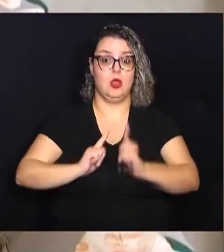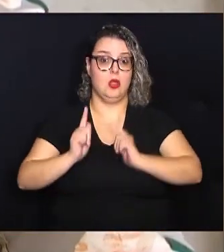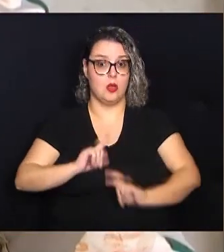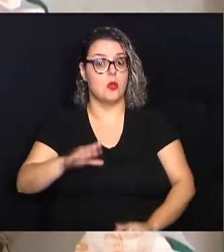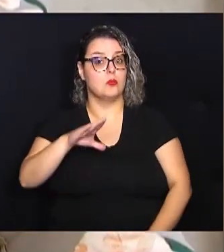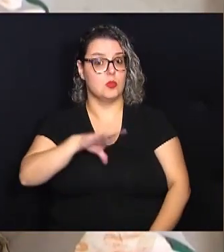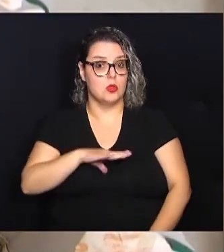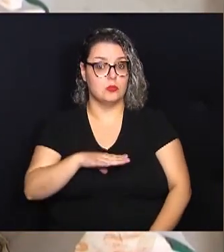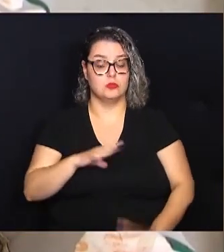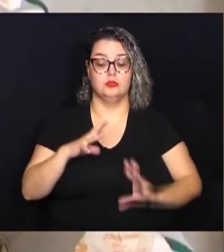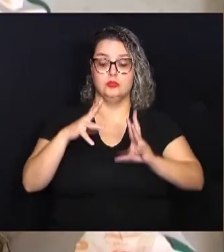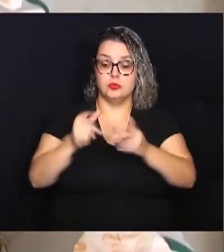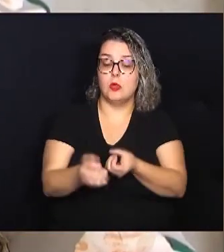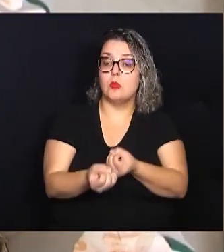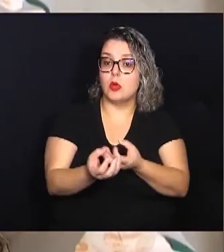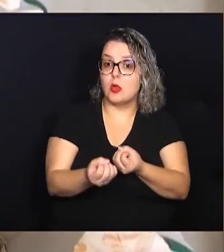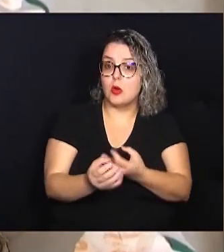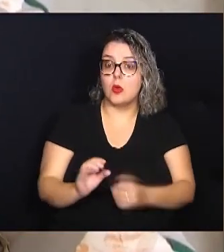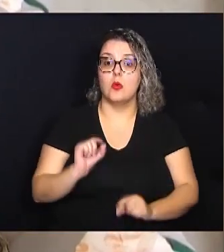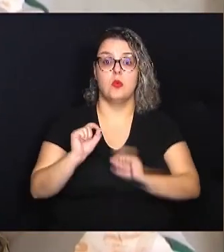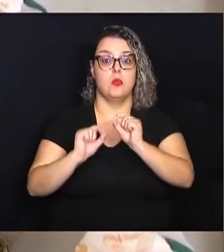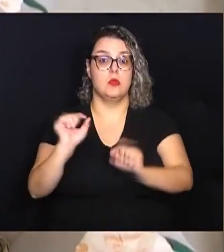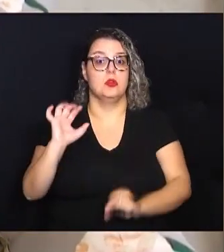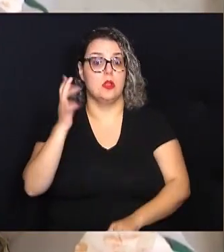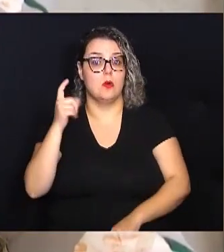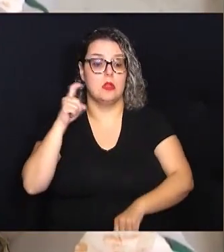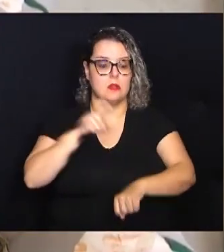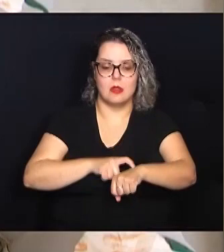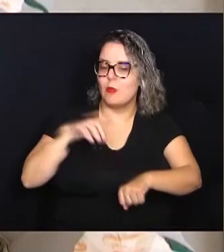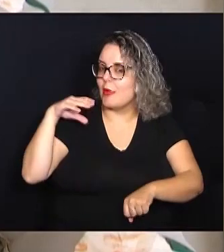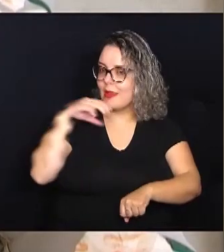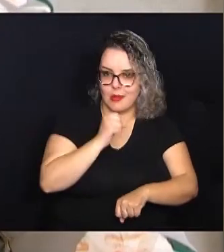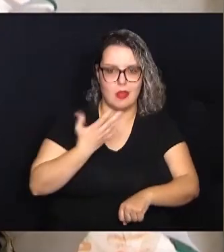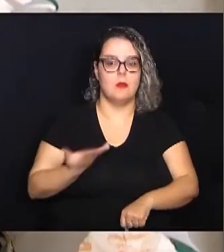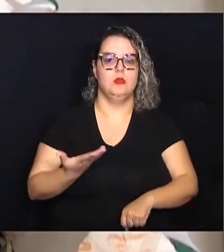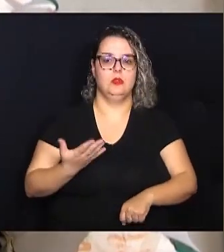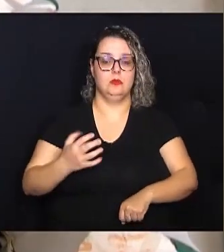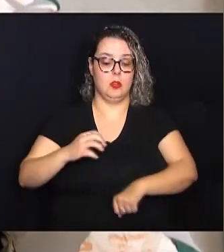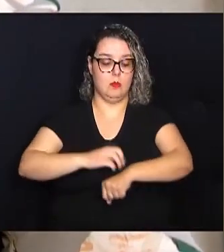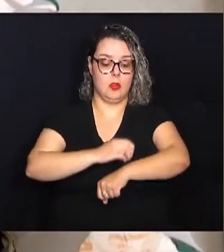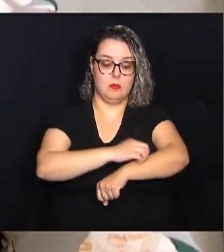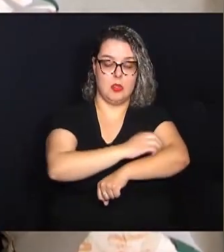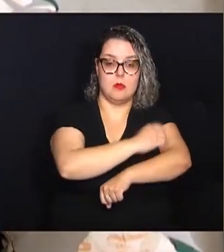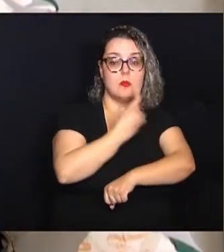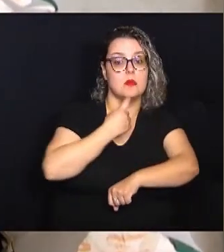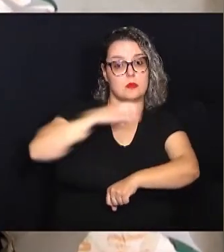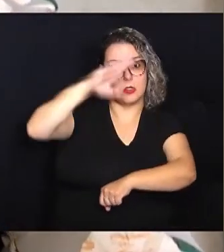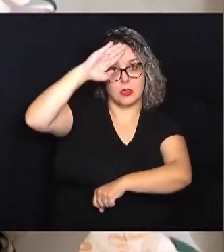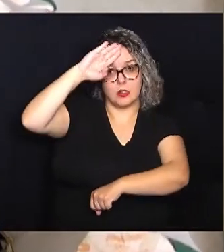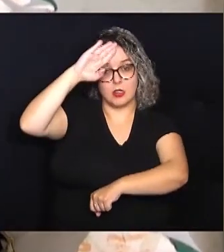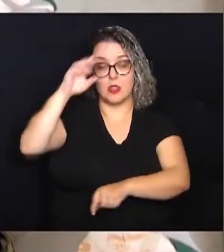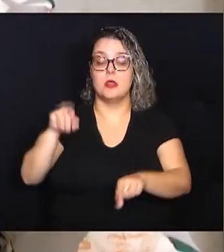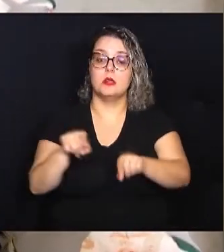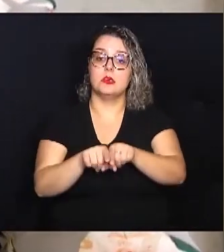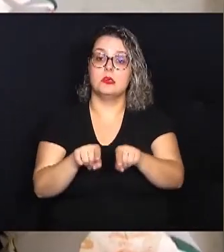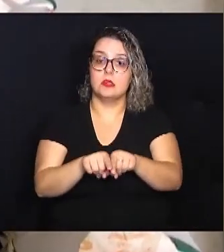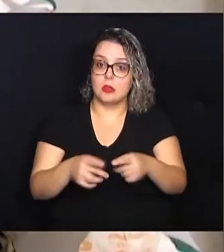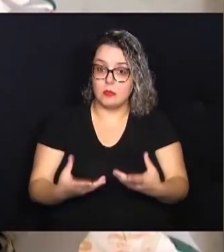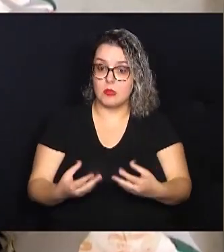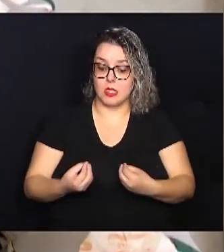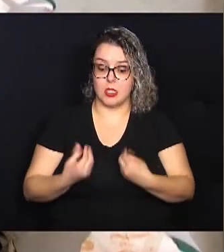com dados do que está acontecendo em tempo real em relação à febre maculosa no município, e também levar de